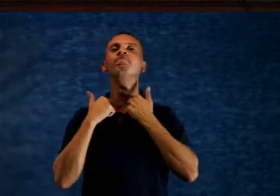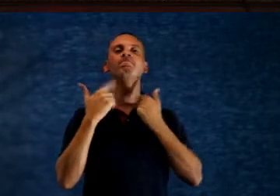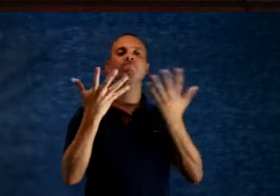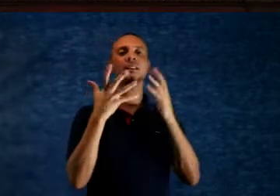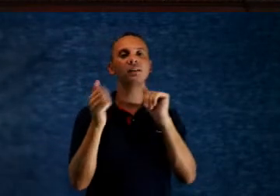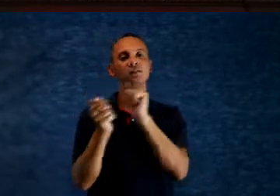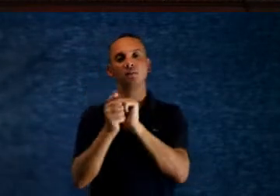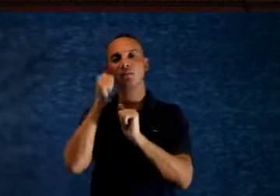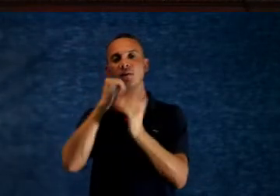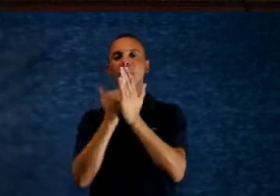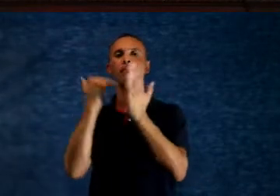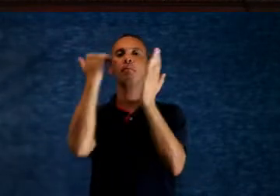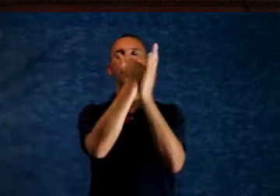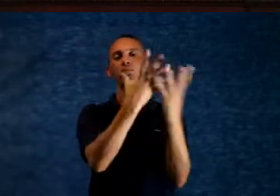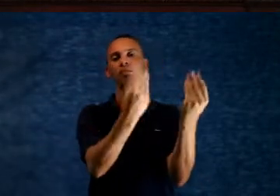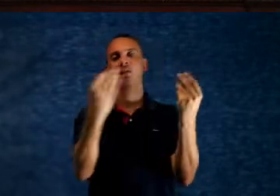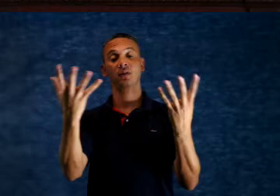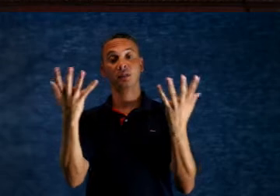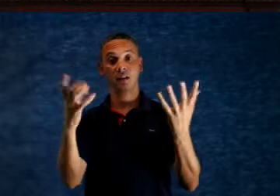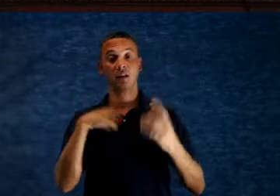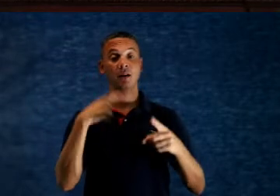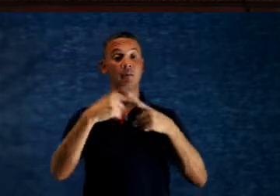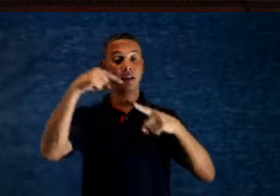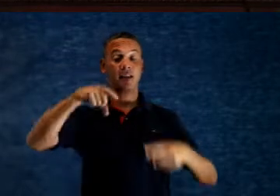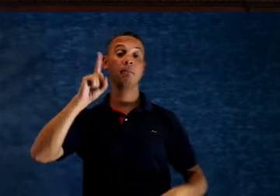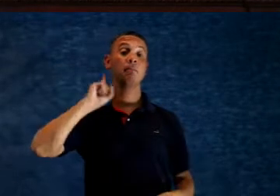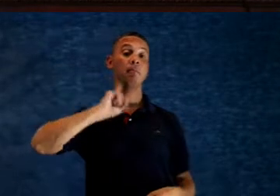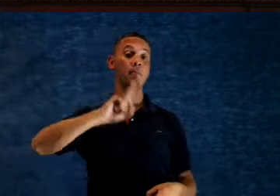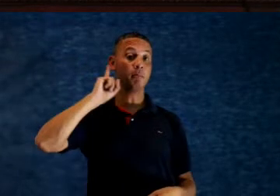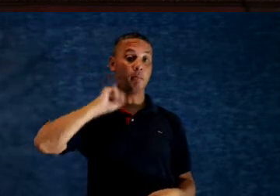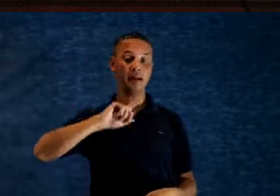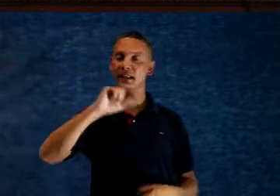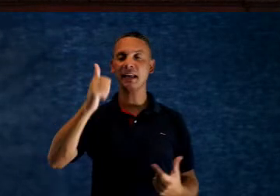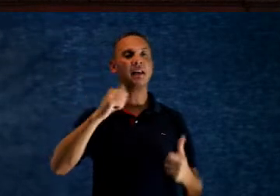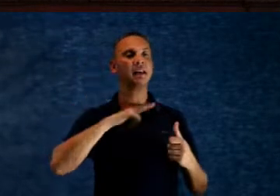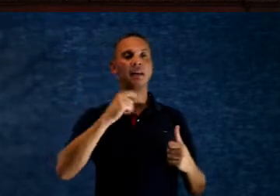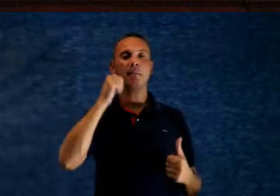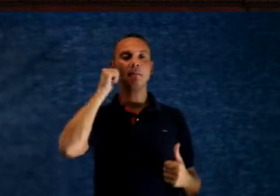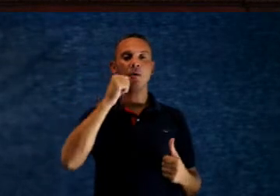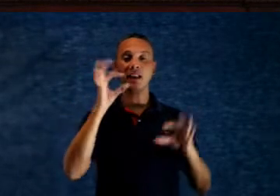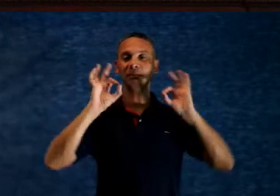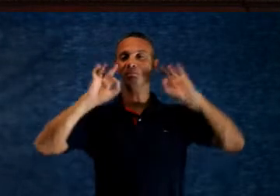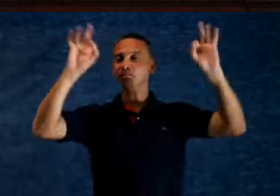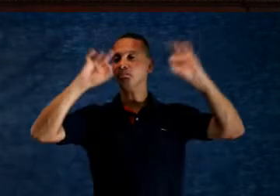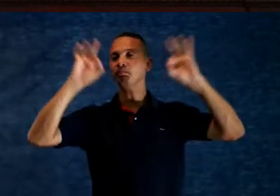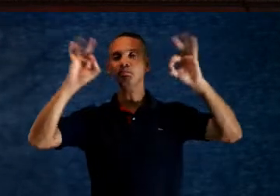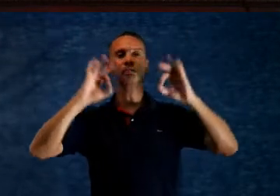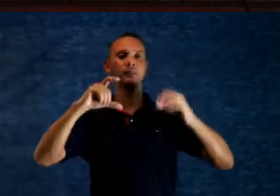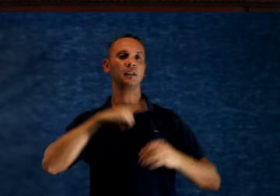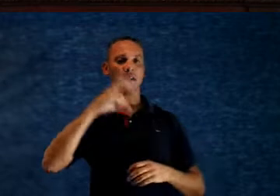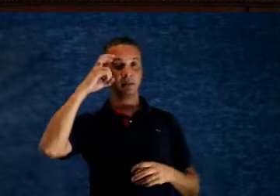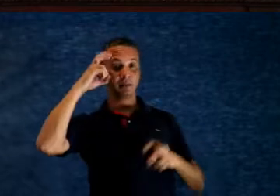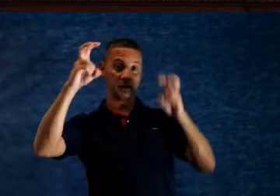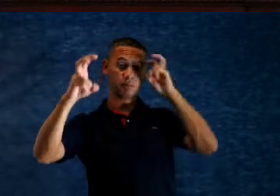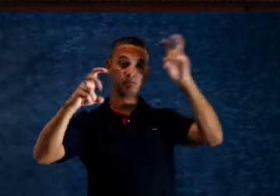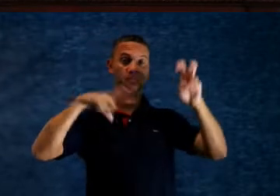nossa casa, sobretudo porque estamos em Minas Gerais, um celeiro de mulheres competentes, talentosas em todas as áreas, entre as quais